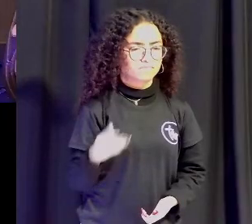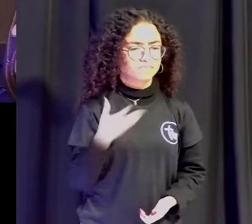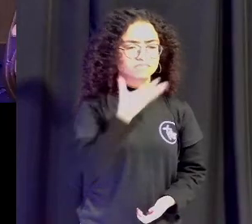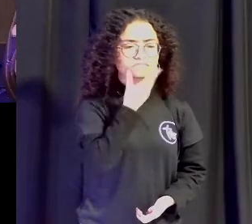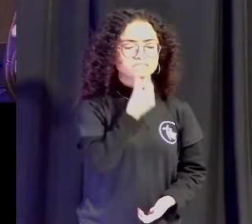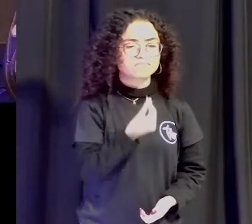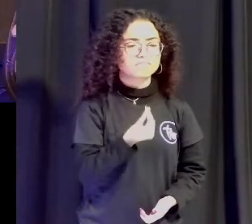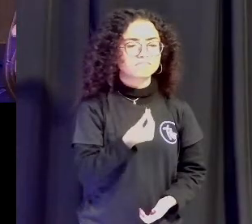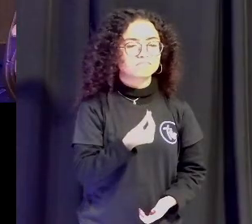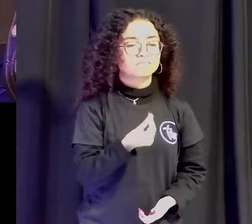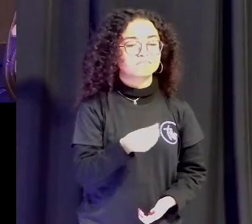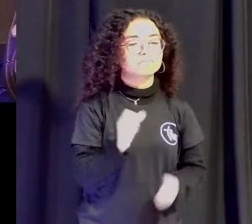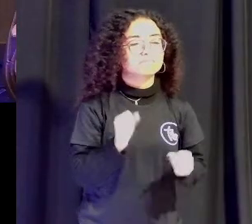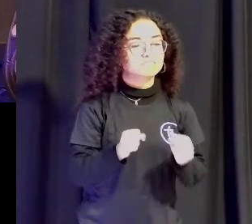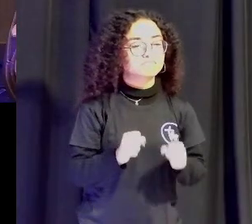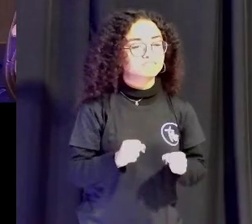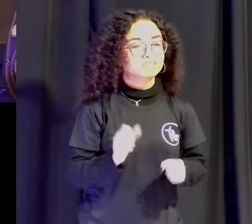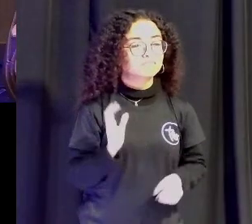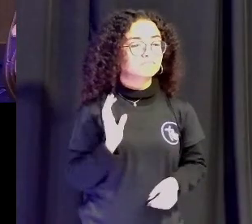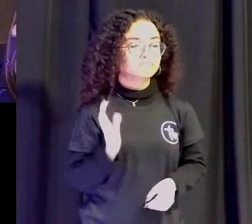ser salvos.